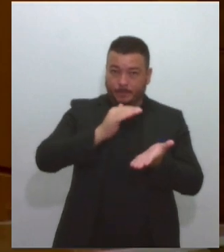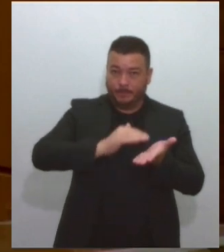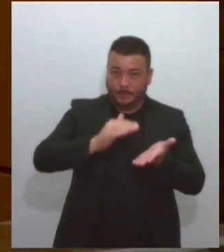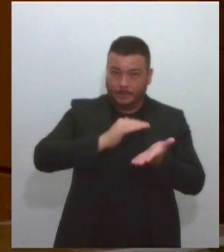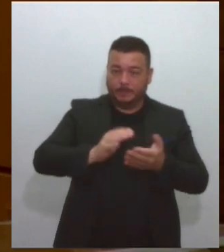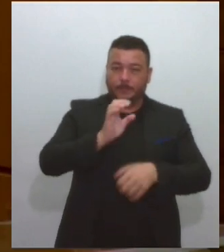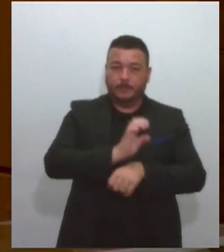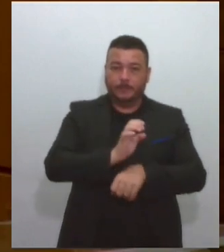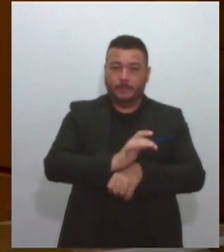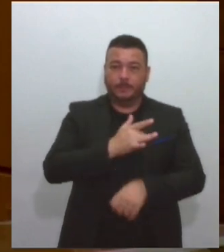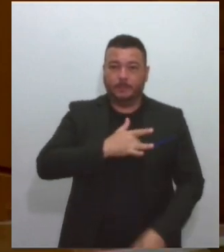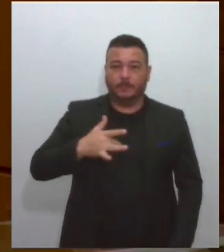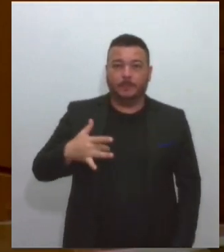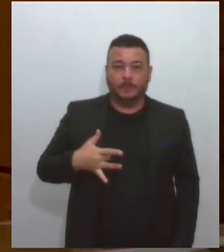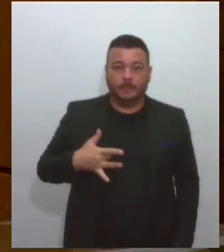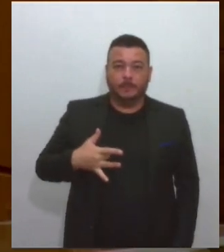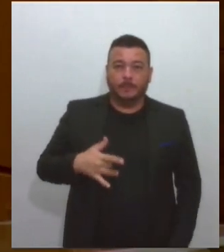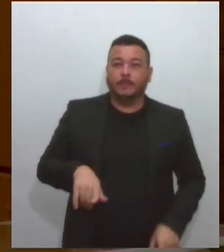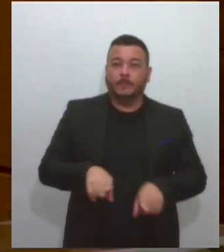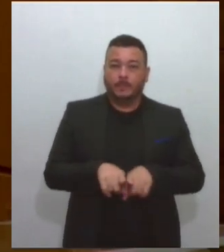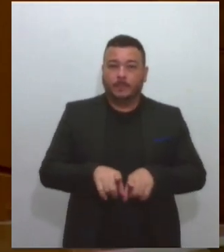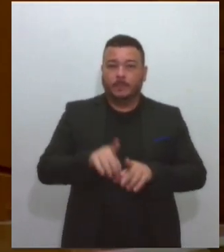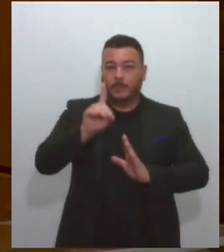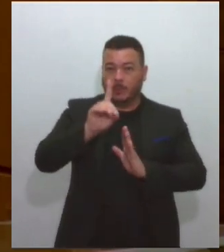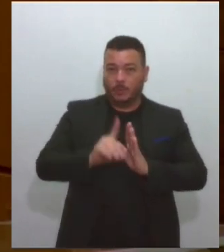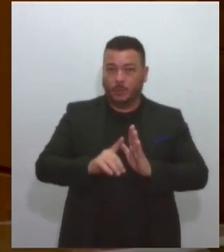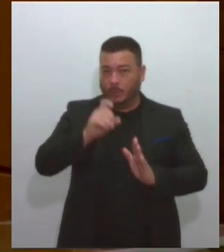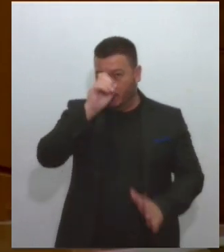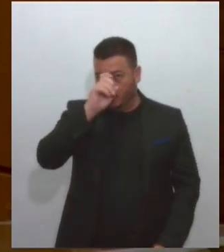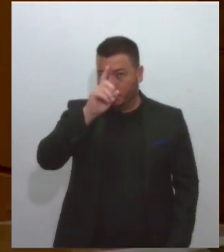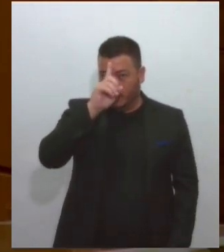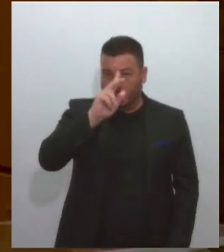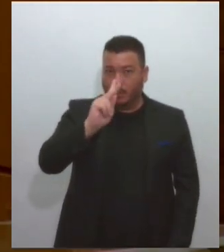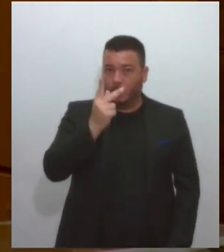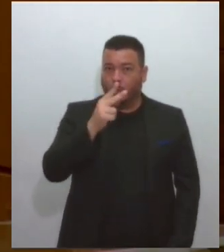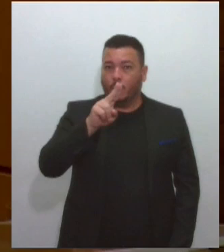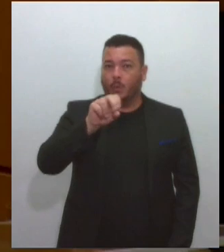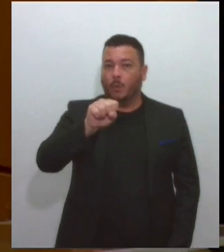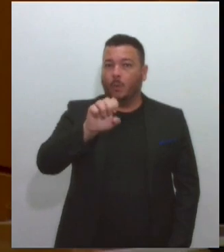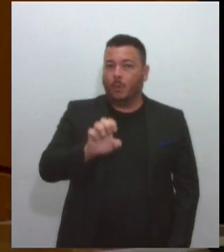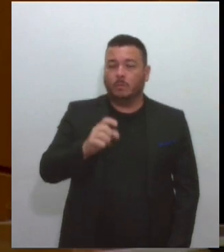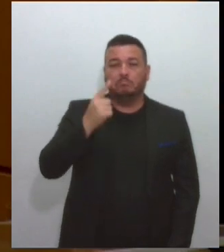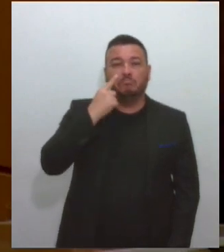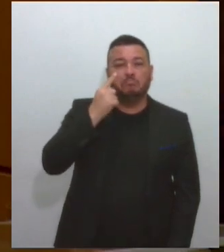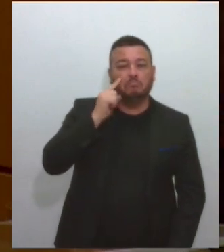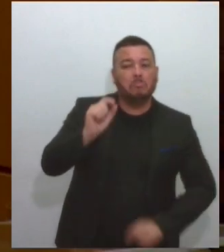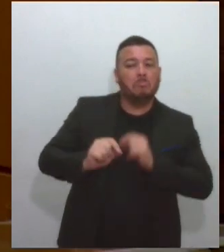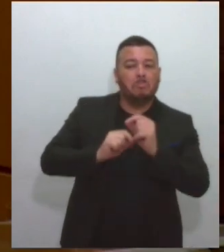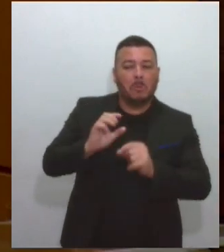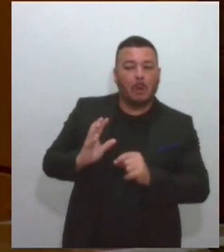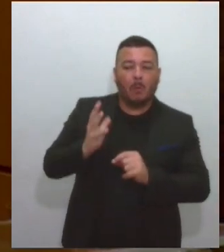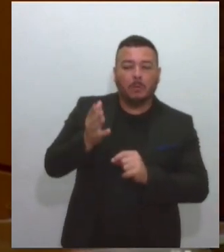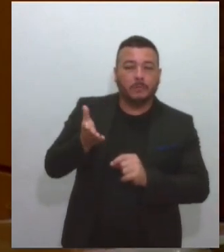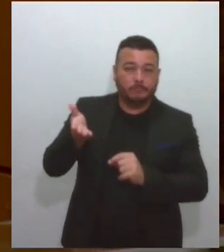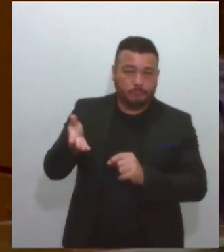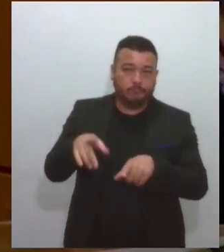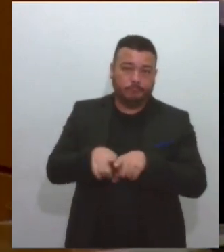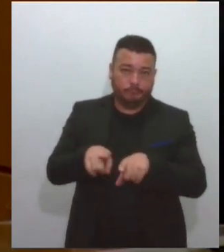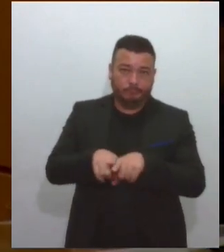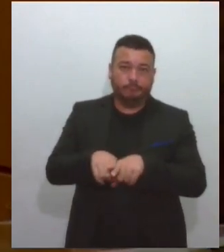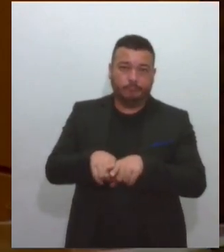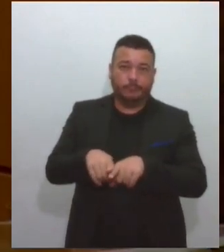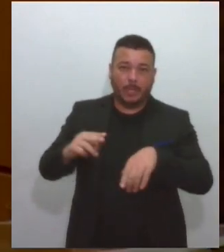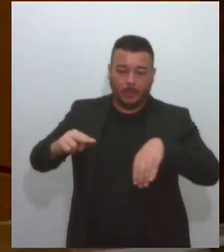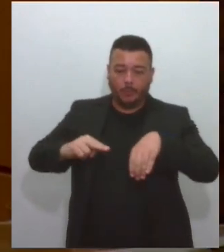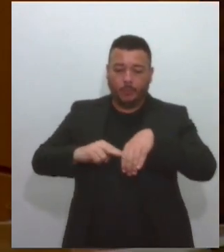Saúde, ao diretor do USE, para que verifique o que está acontecendo com relação a essas ressonâncias